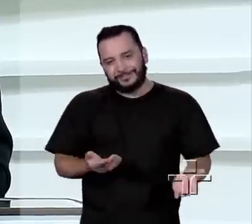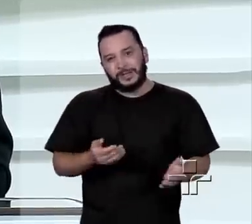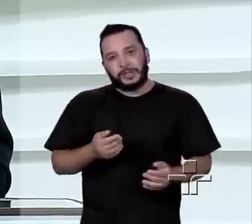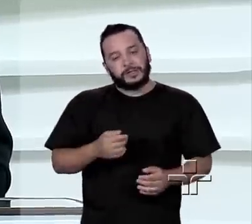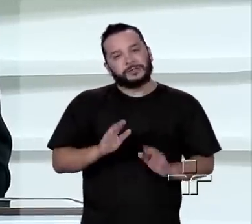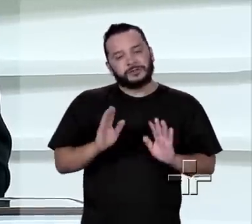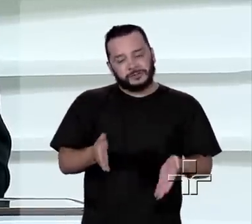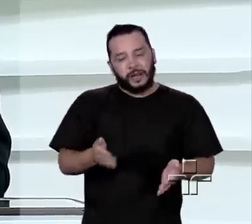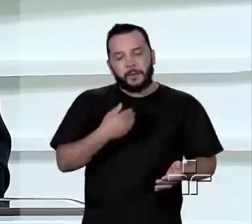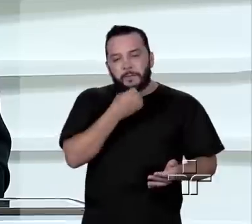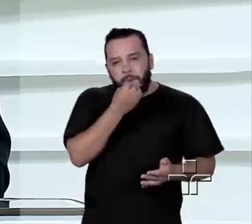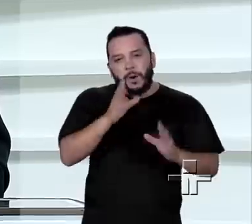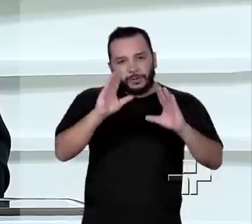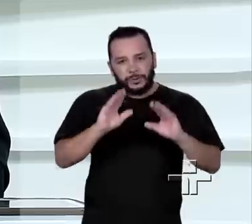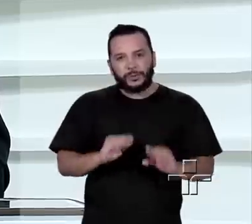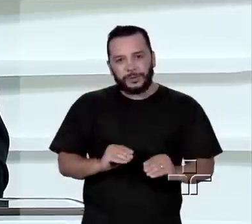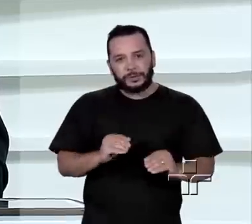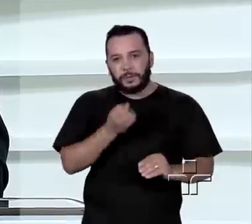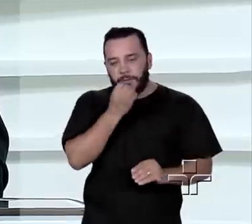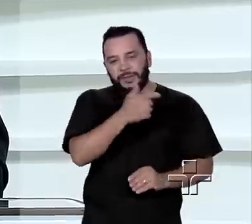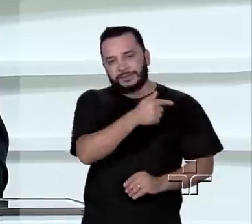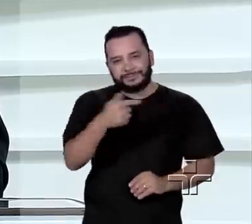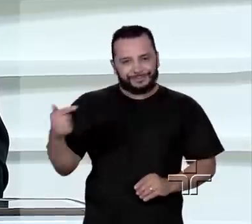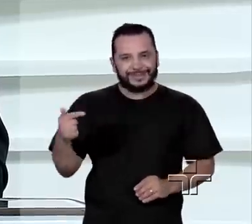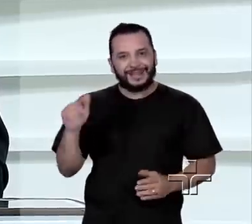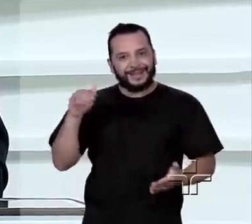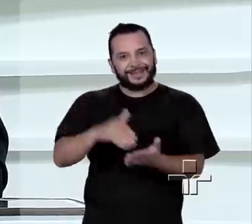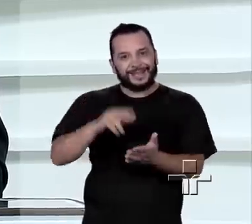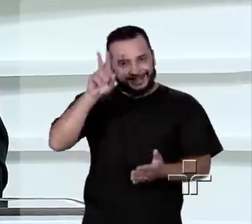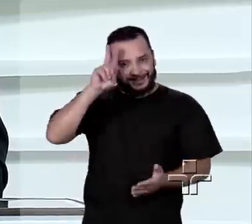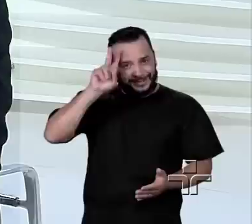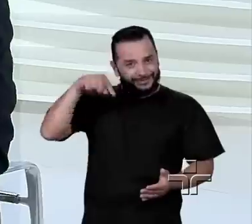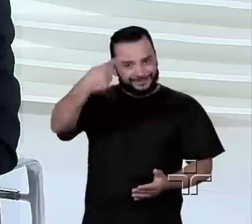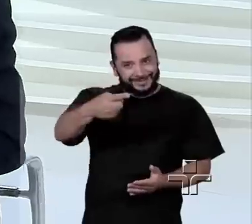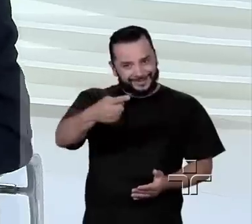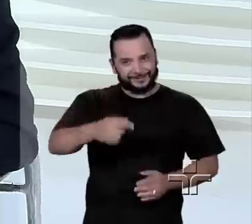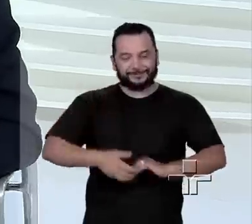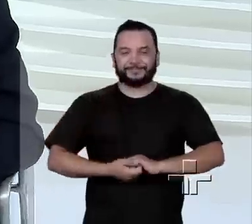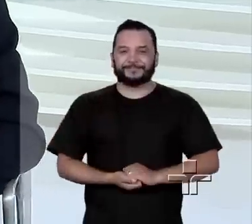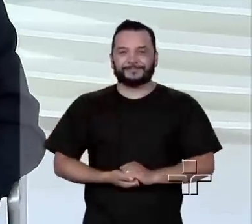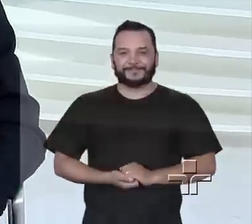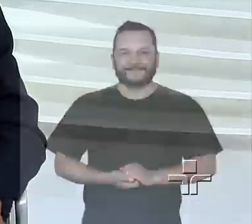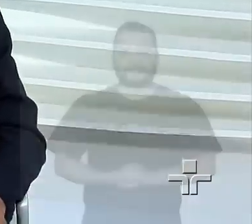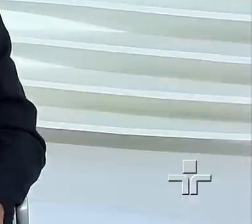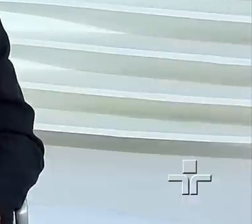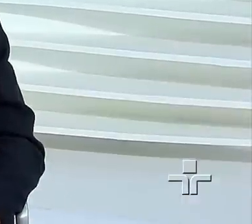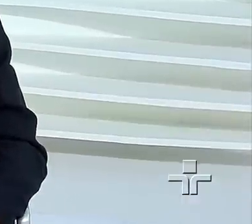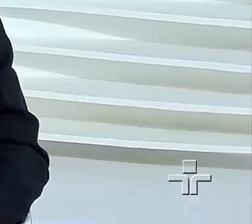Boa noite, boa semana a todos e até a próxima segunda-feira.